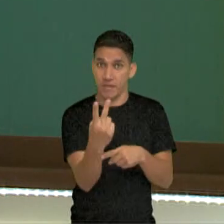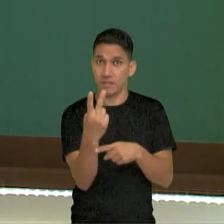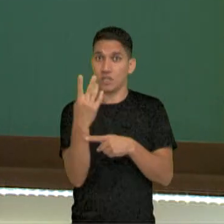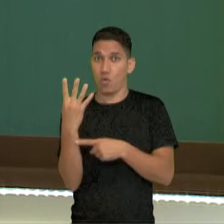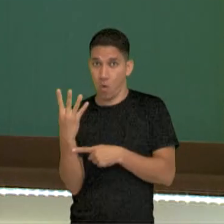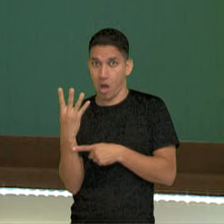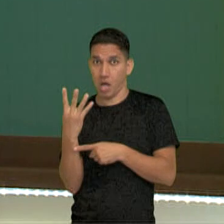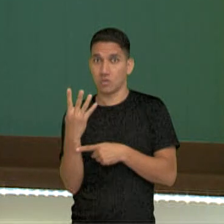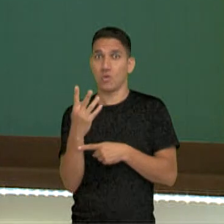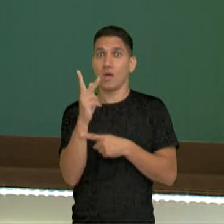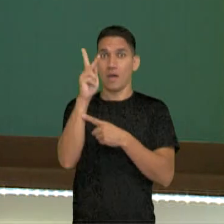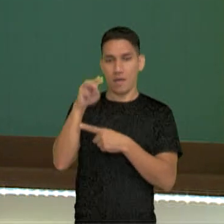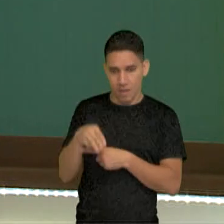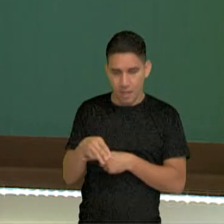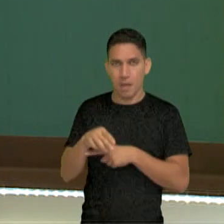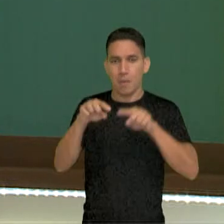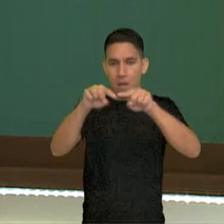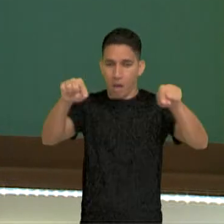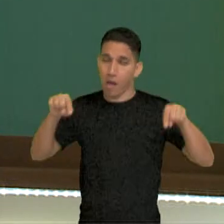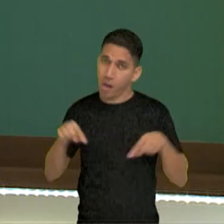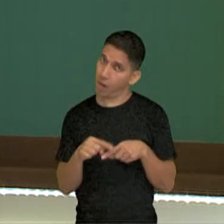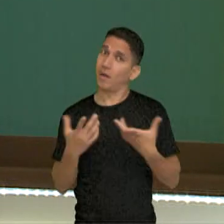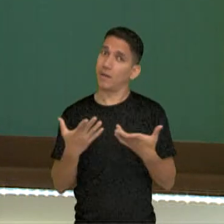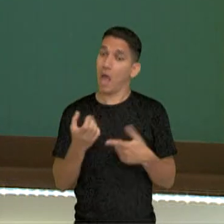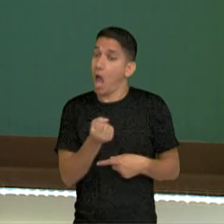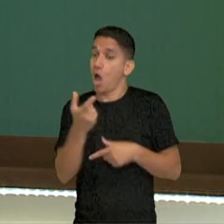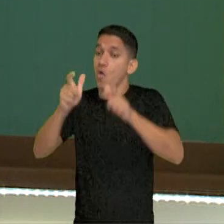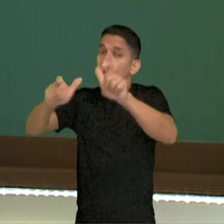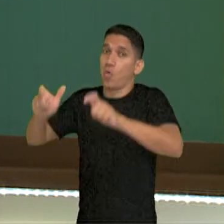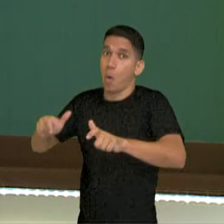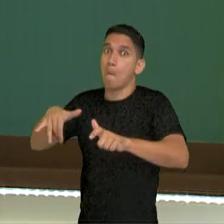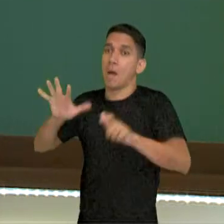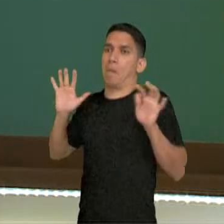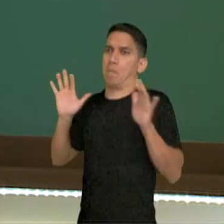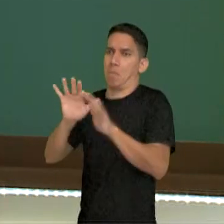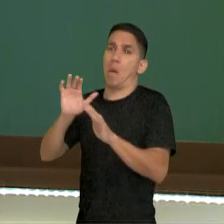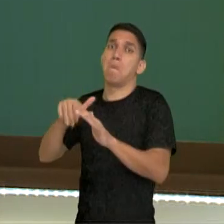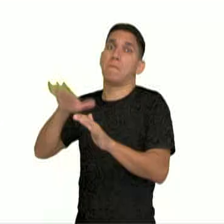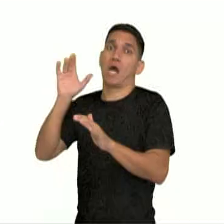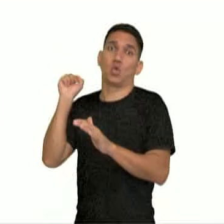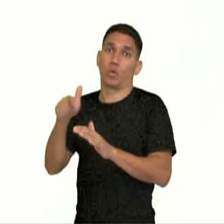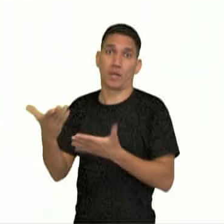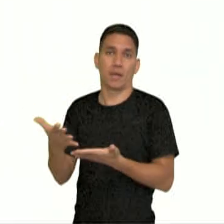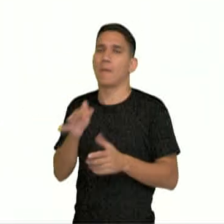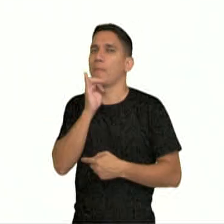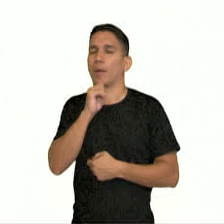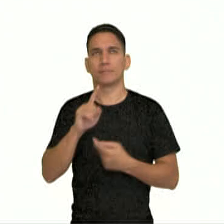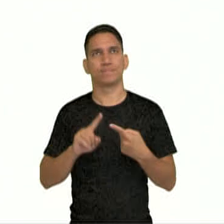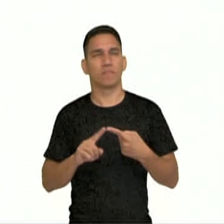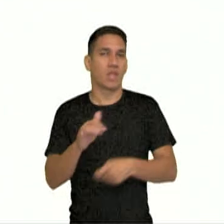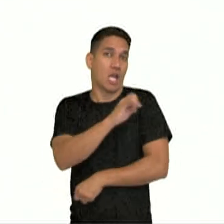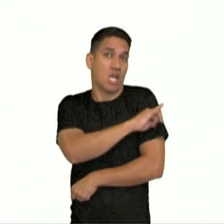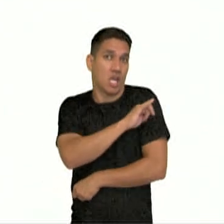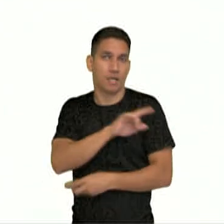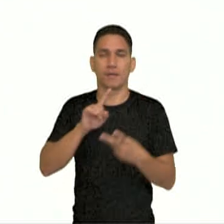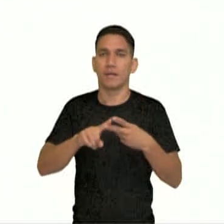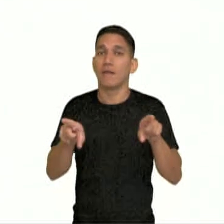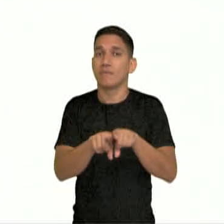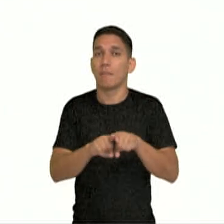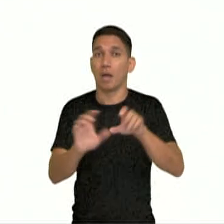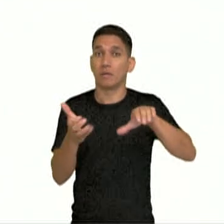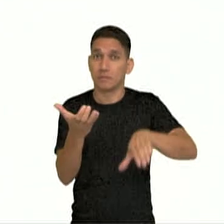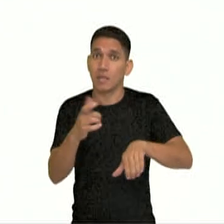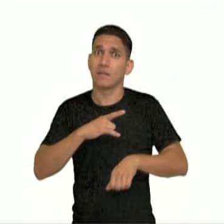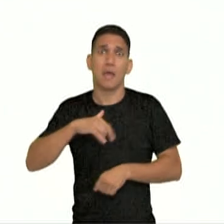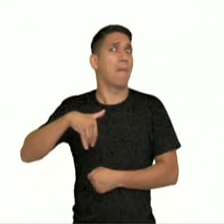quadrado de densidade. Algumas áreas com maior concentração do que isso, como o caso do Rio de Janeiro e do Distrito Federal, que tem lá